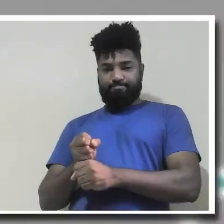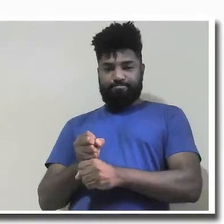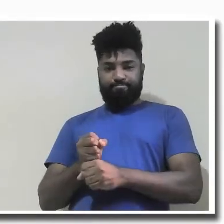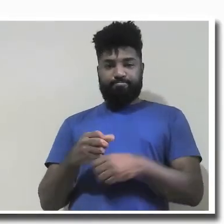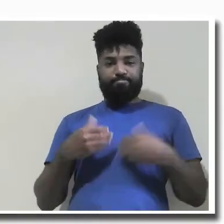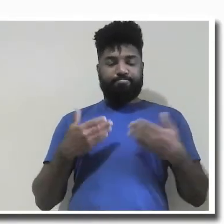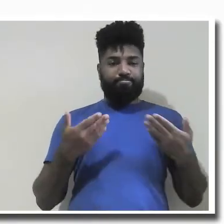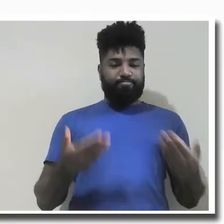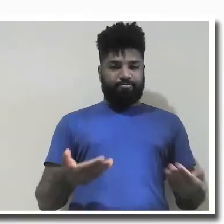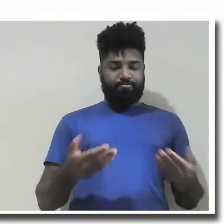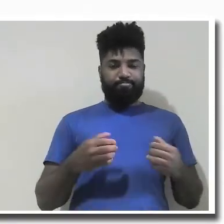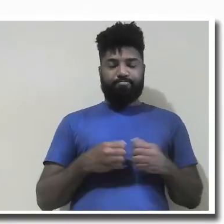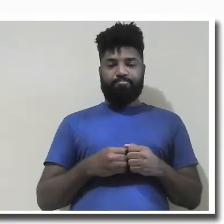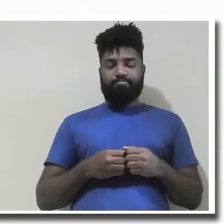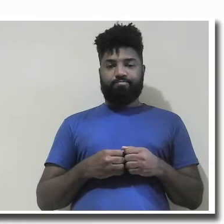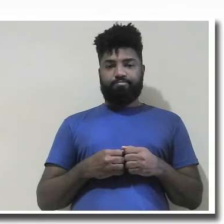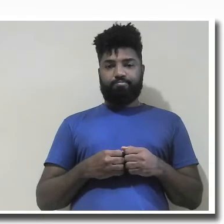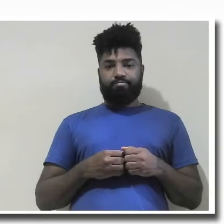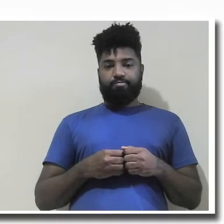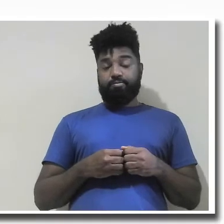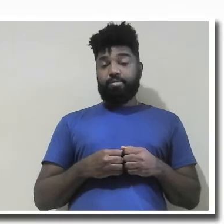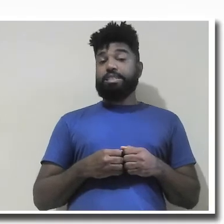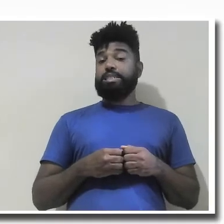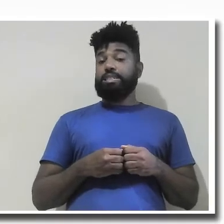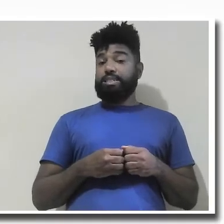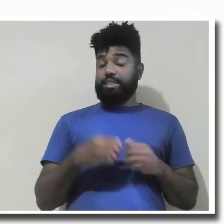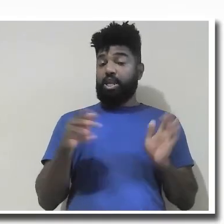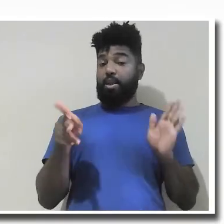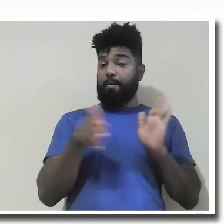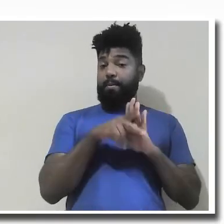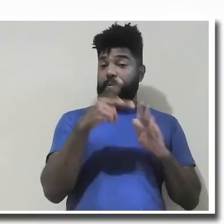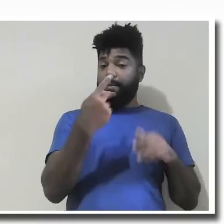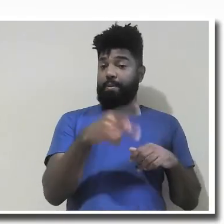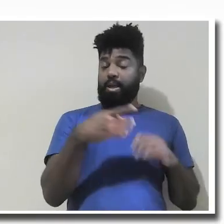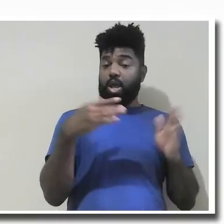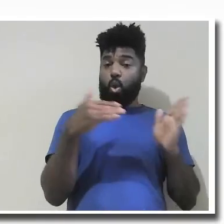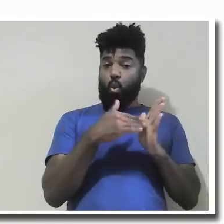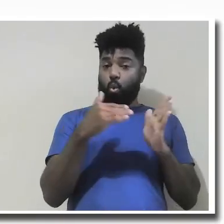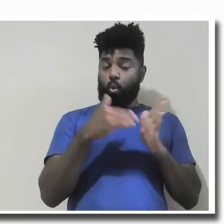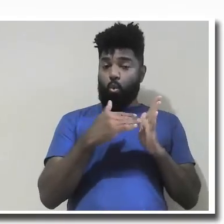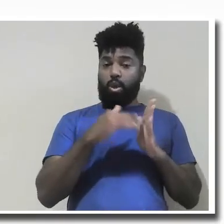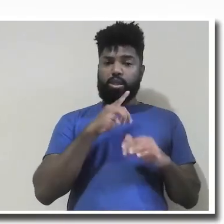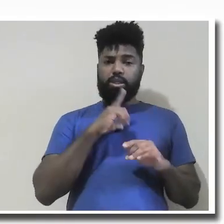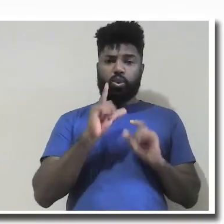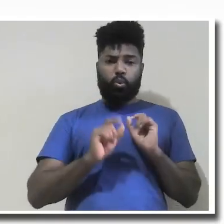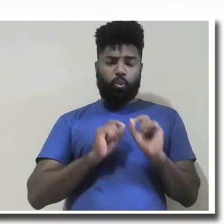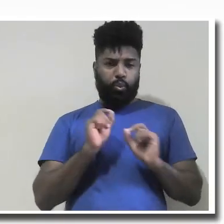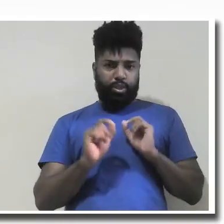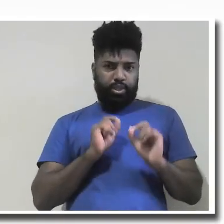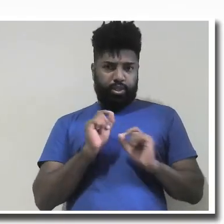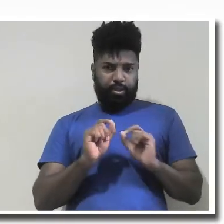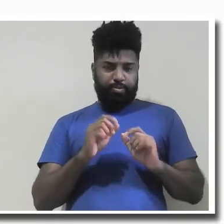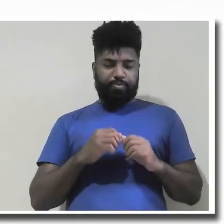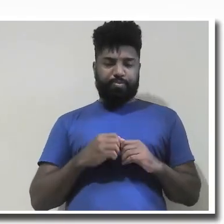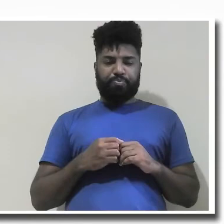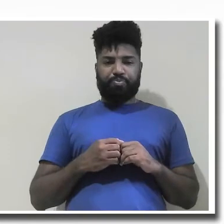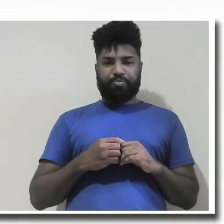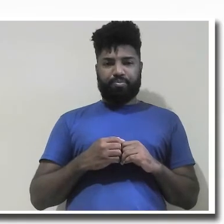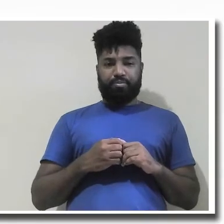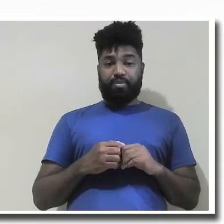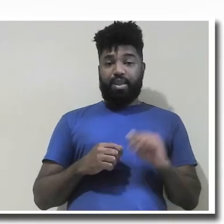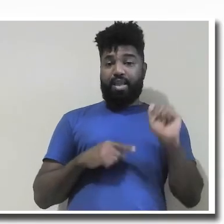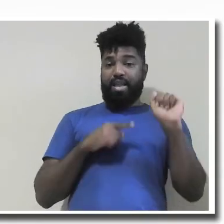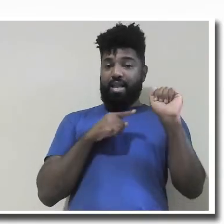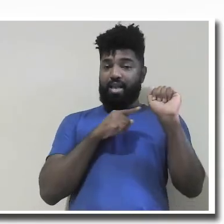E como última propriedade da exponenciação, temos que, ao dividirmos um valor